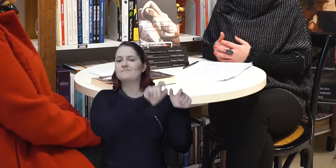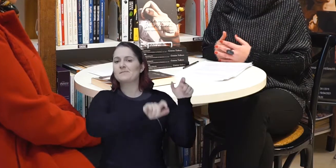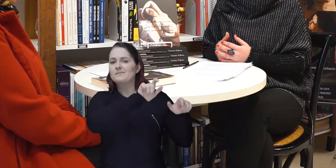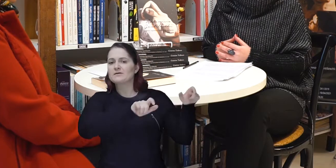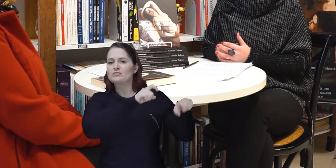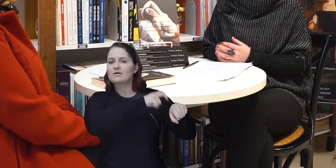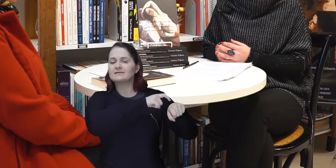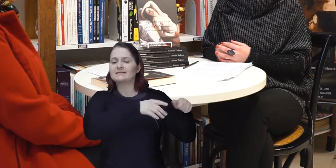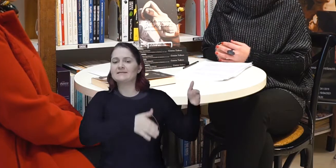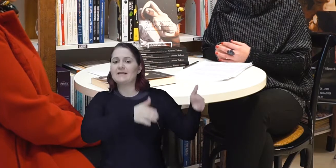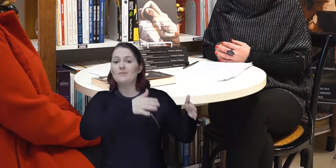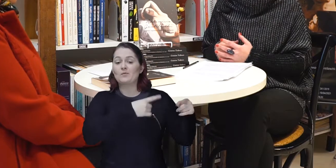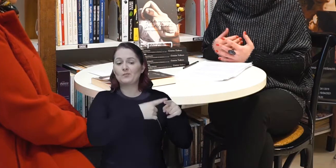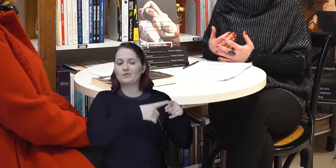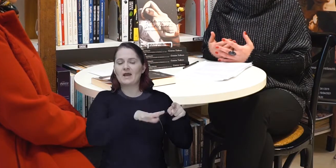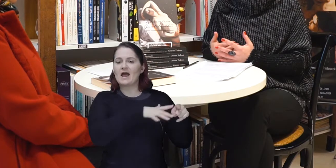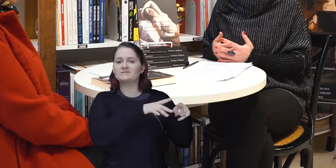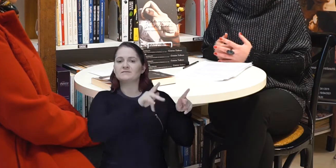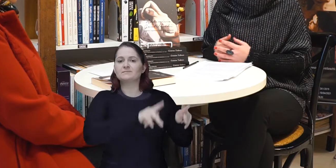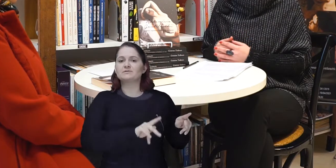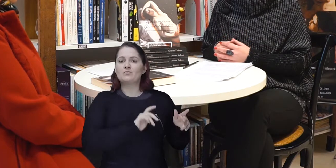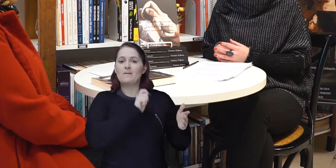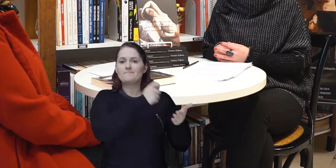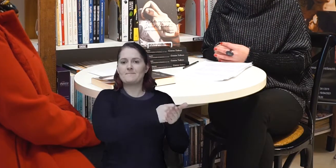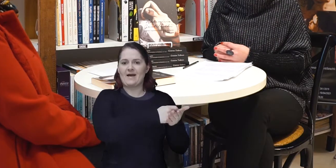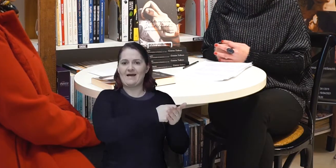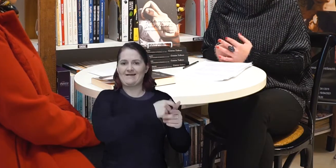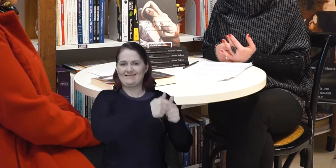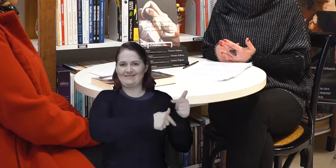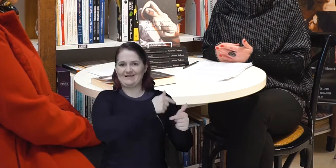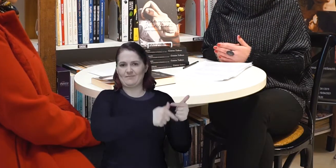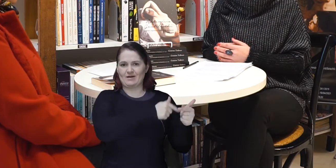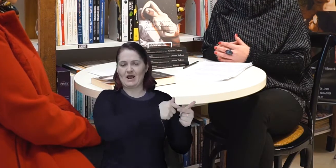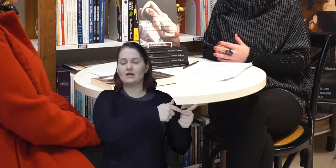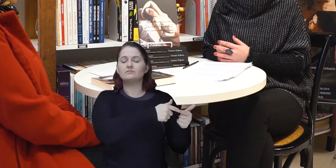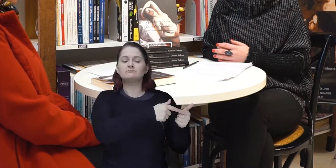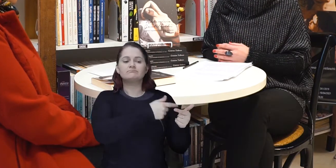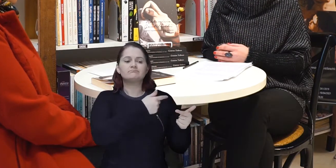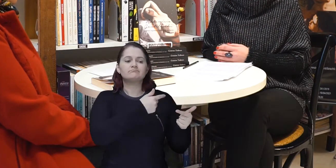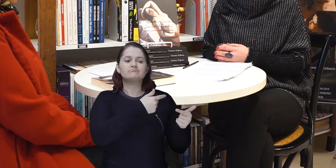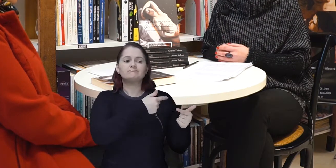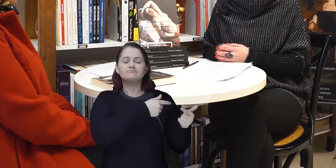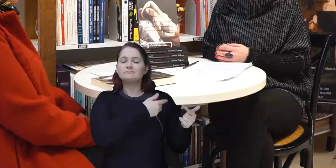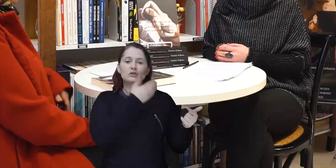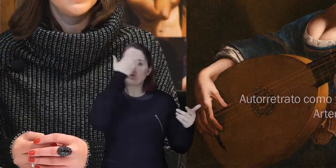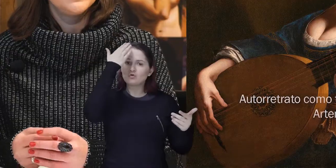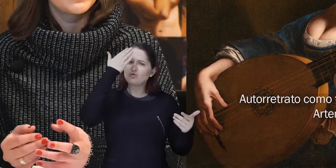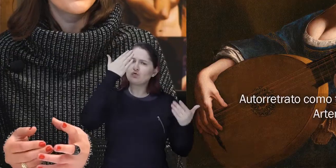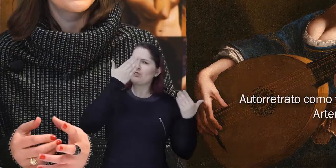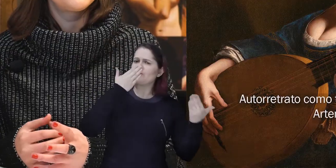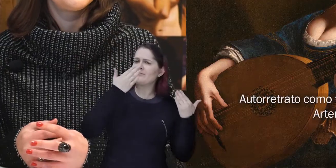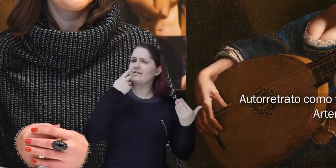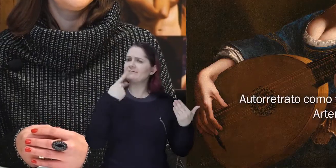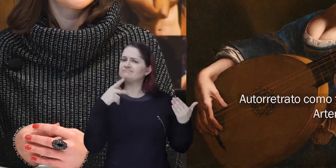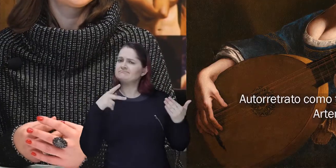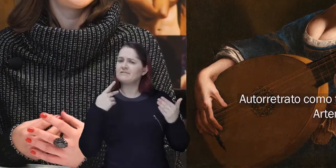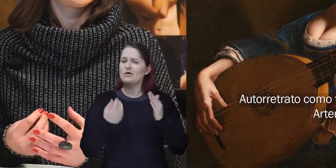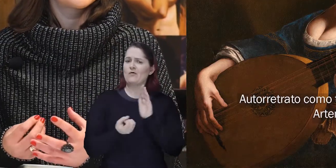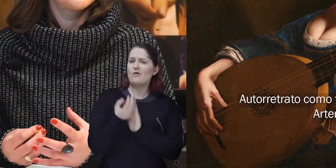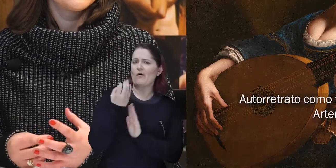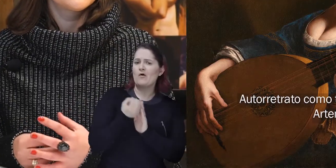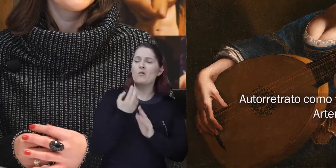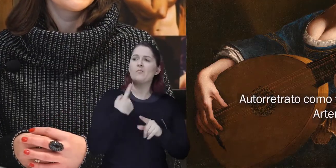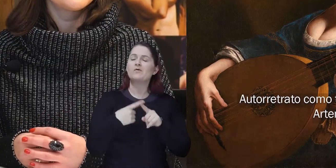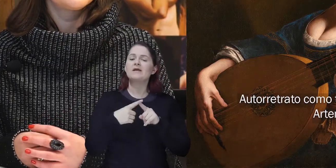confrontou com mecenas que duvidavam da qualidade das suas obras antes que vissem as composições finalizadas. Em geral, era permitido que as